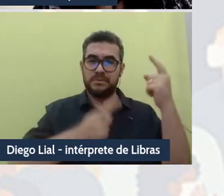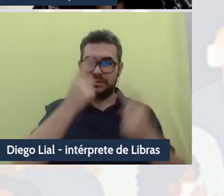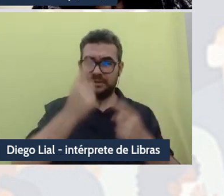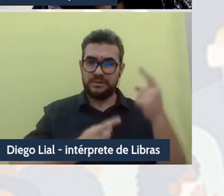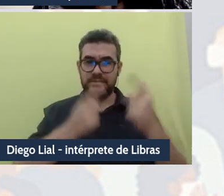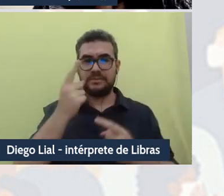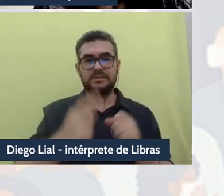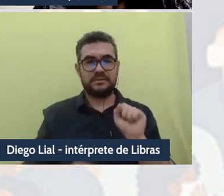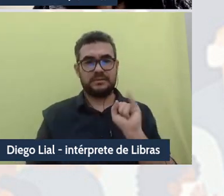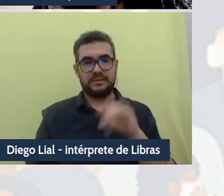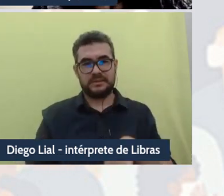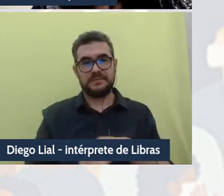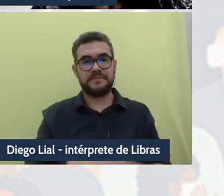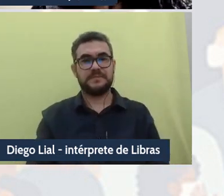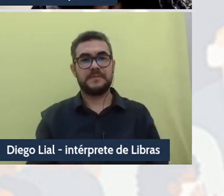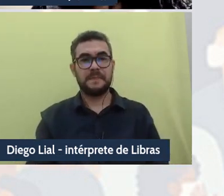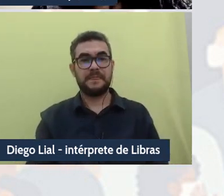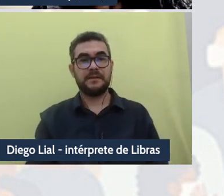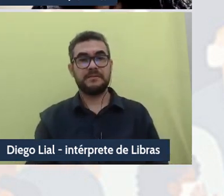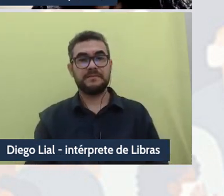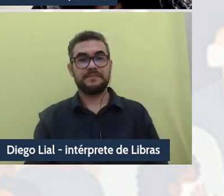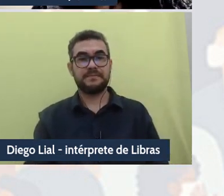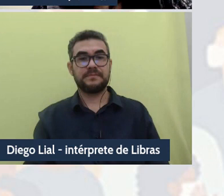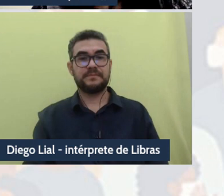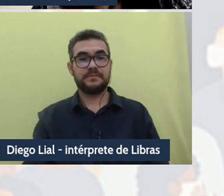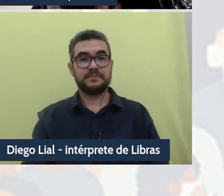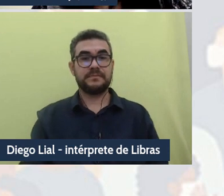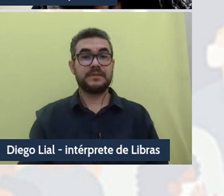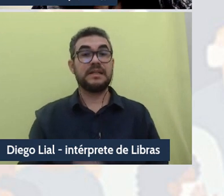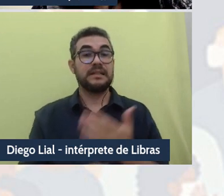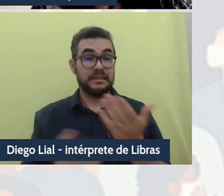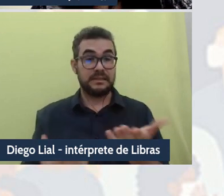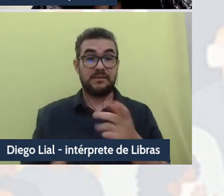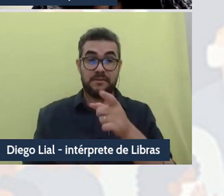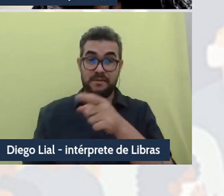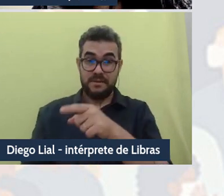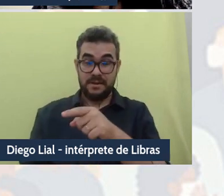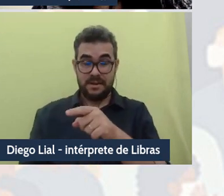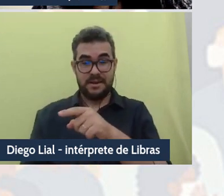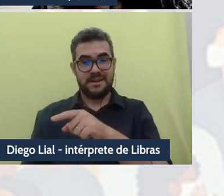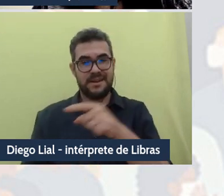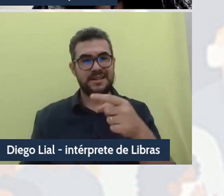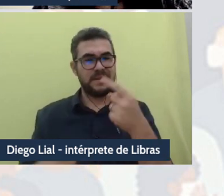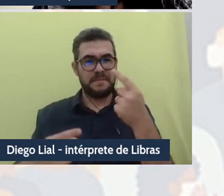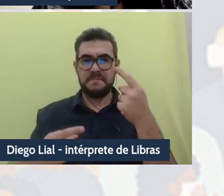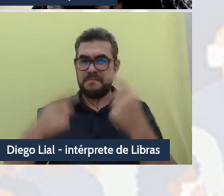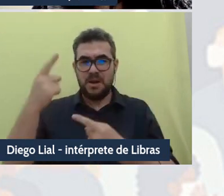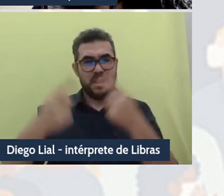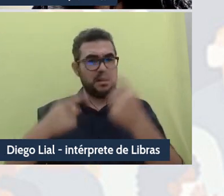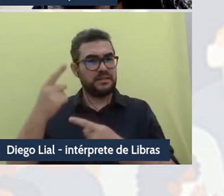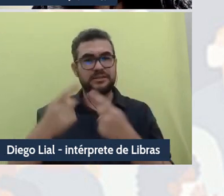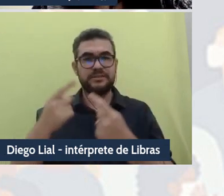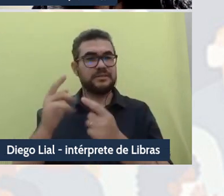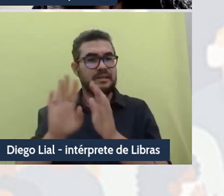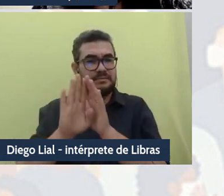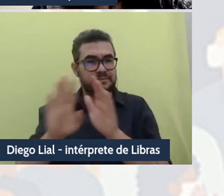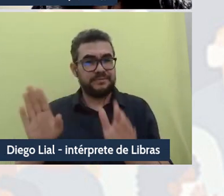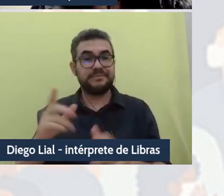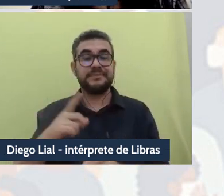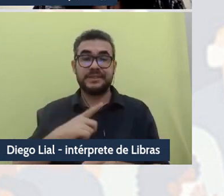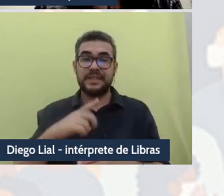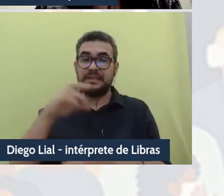E como são políticas em sua natureza, elas interagem com valores educacionais,